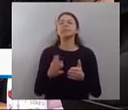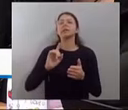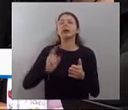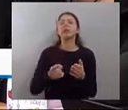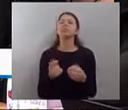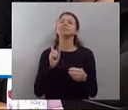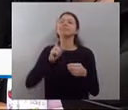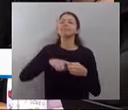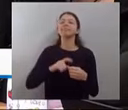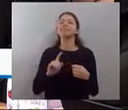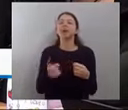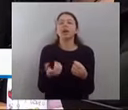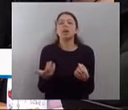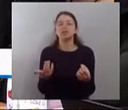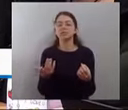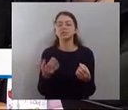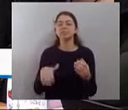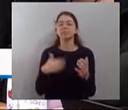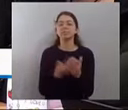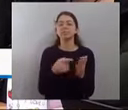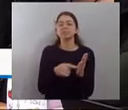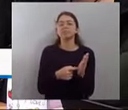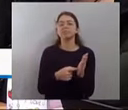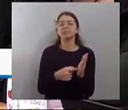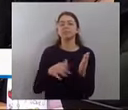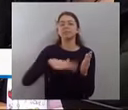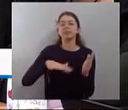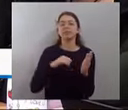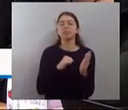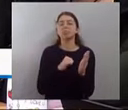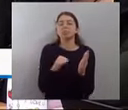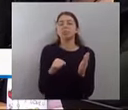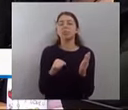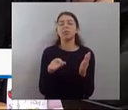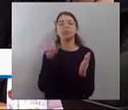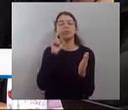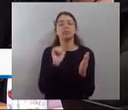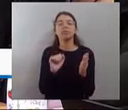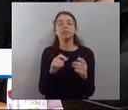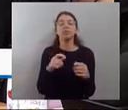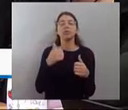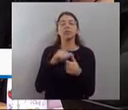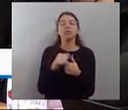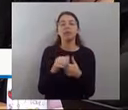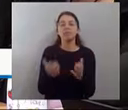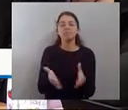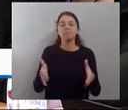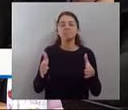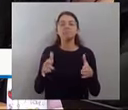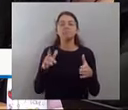se o que aqui é proposto é completamente contrário ao que o Senhor Presidente defende, as batatas em barrancos e a Google em